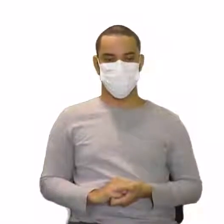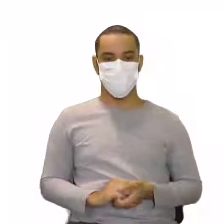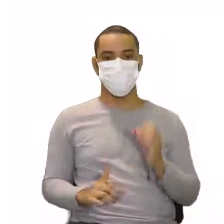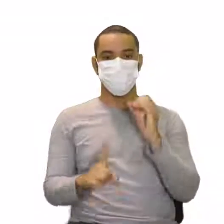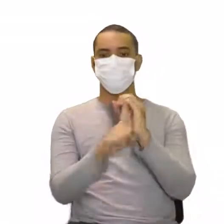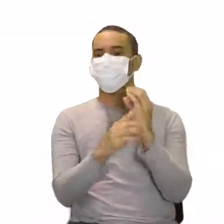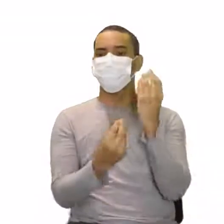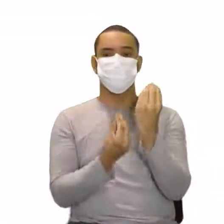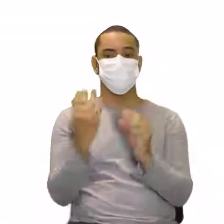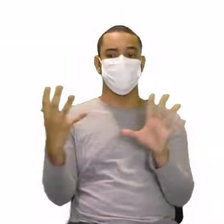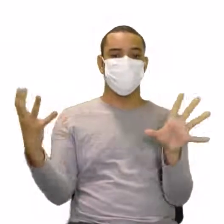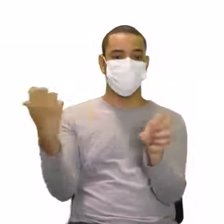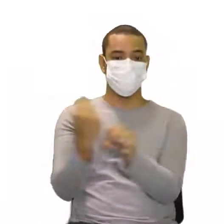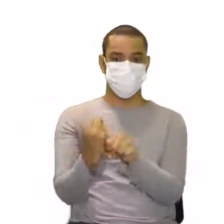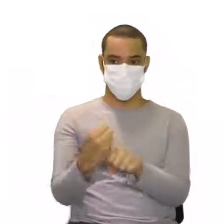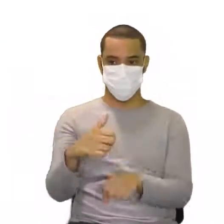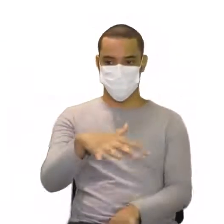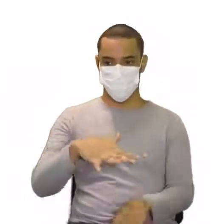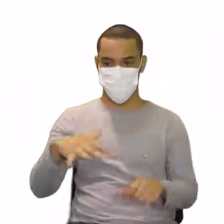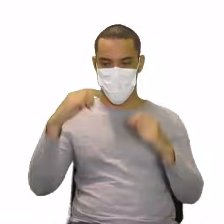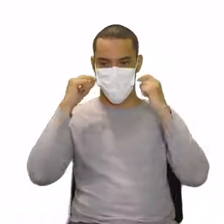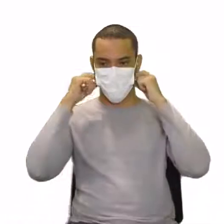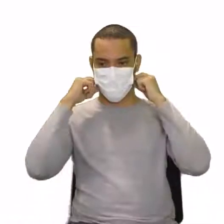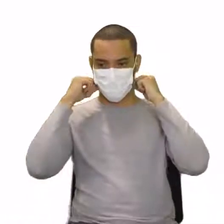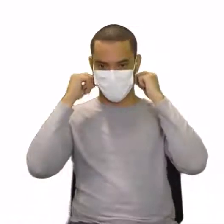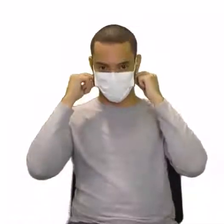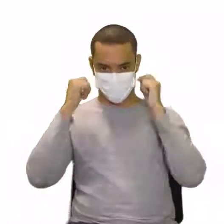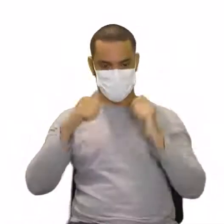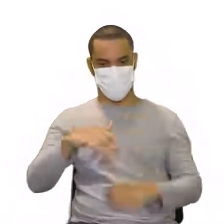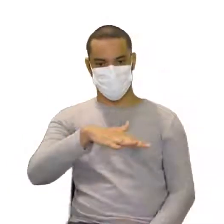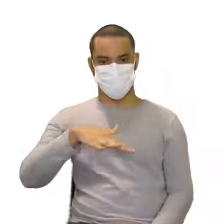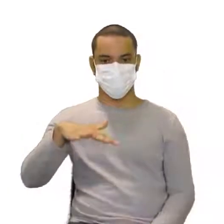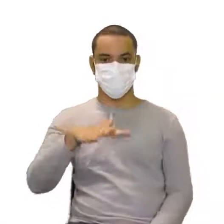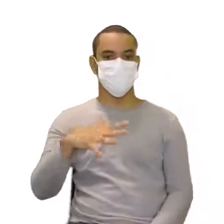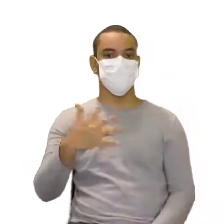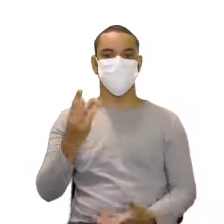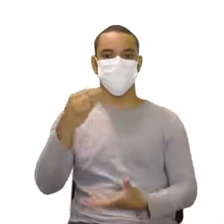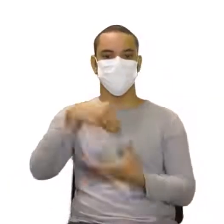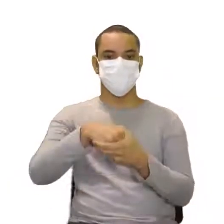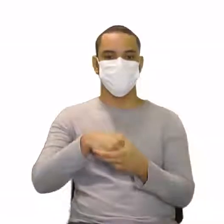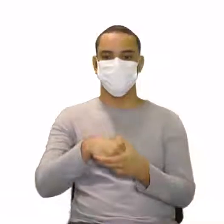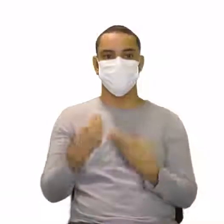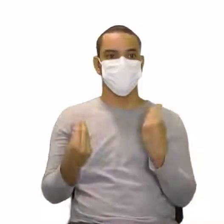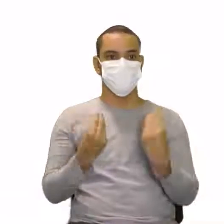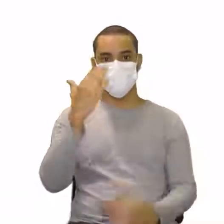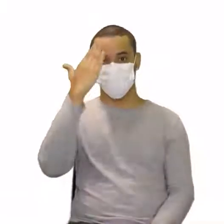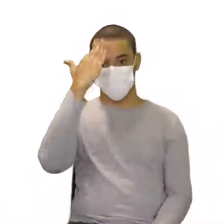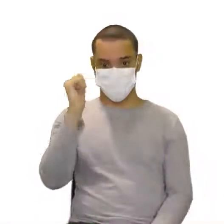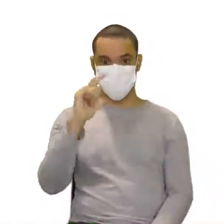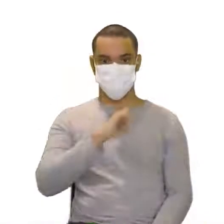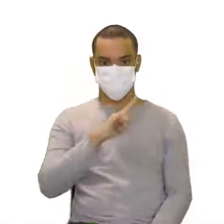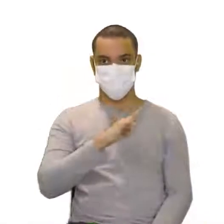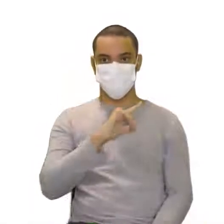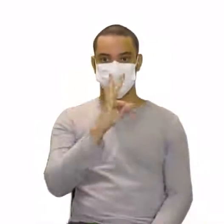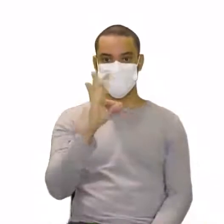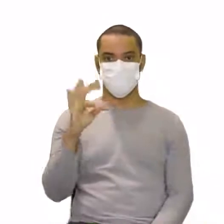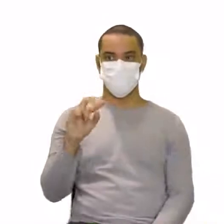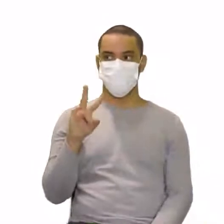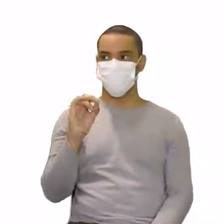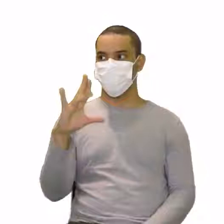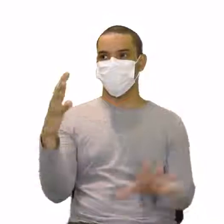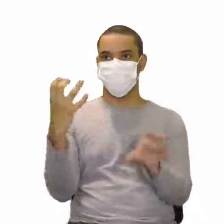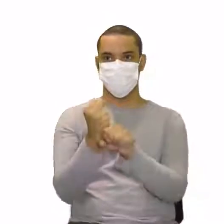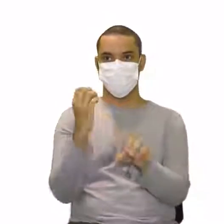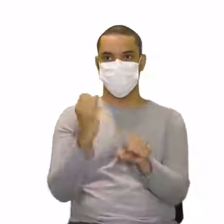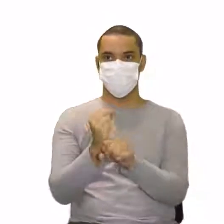Como calculo a área? Só que a área é de uma espira, né? Então, você vai fazer o quê? A espira está aqui, você está calculando essa área